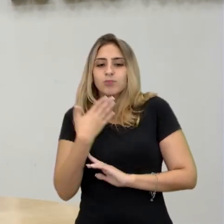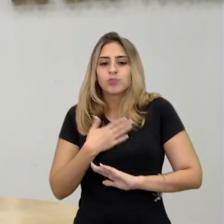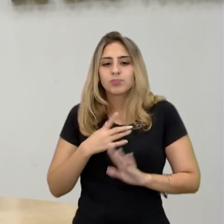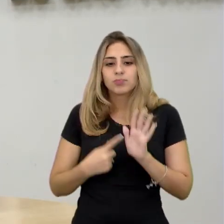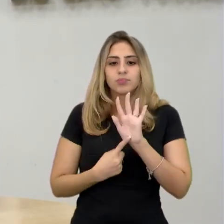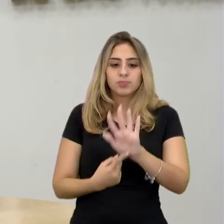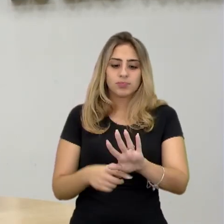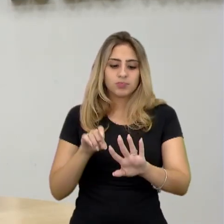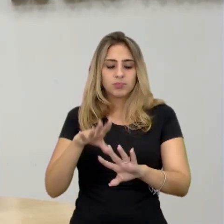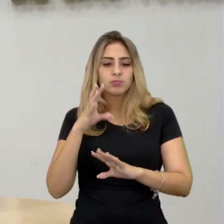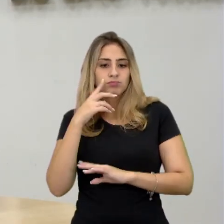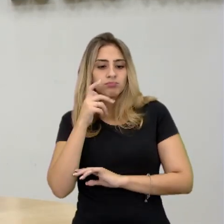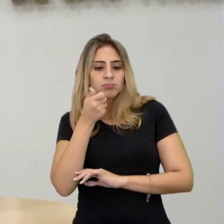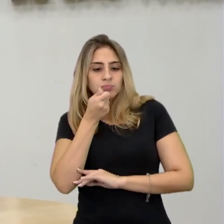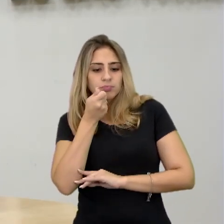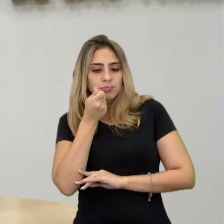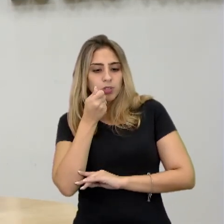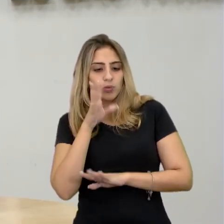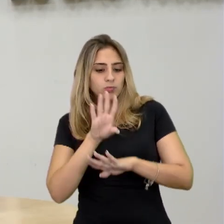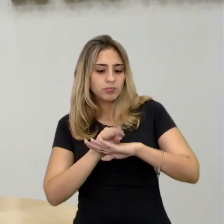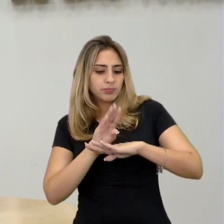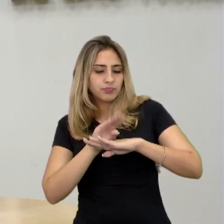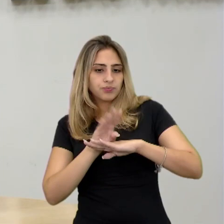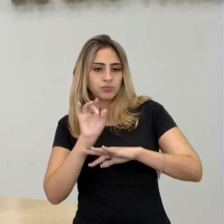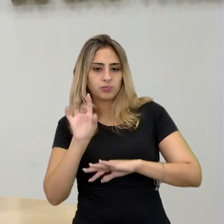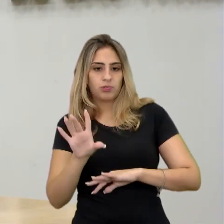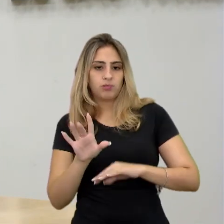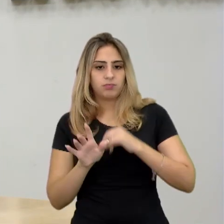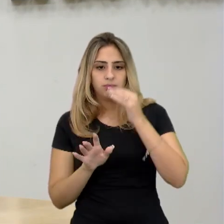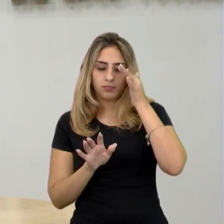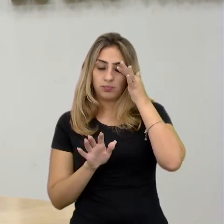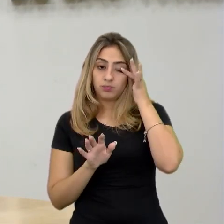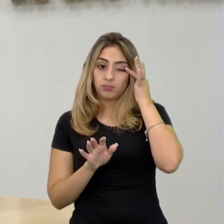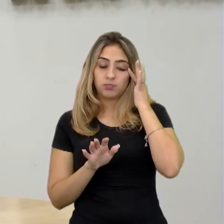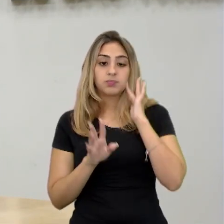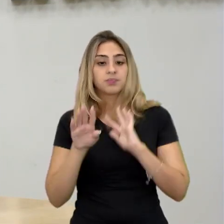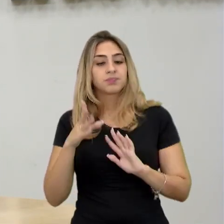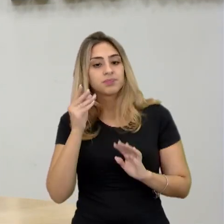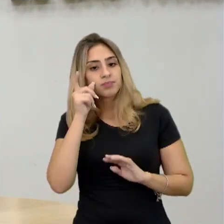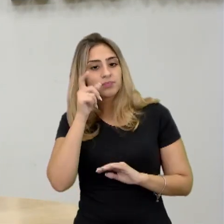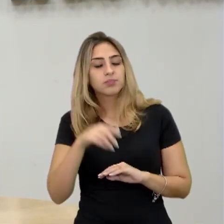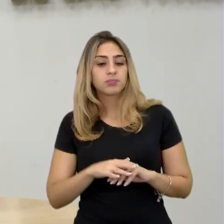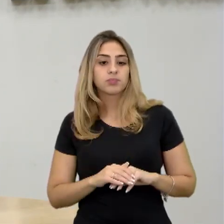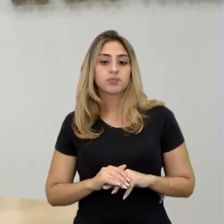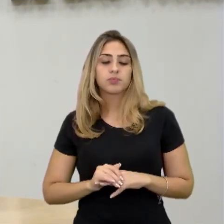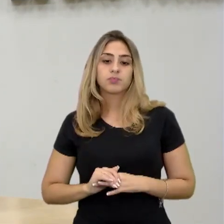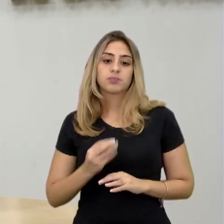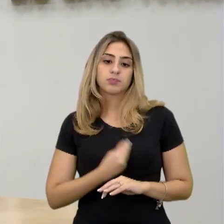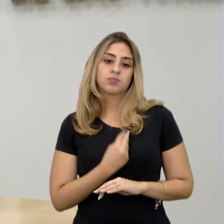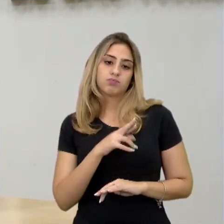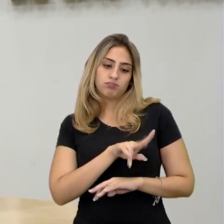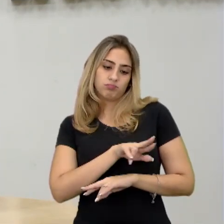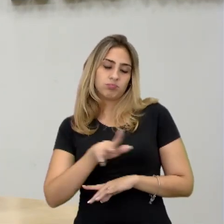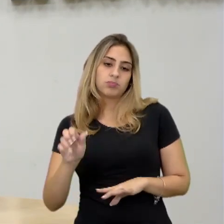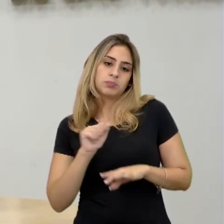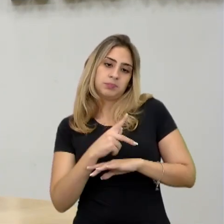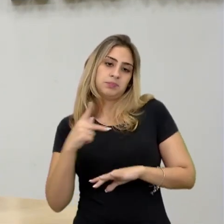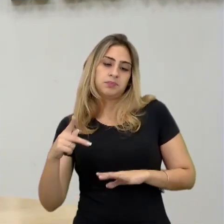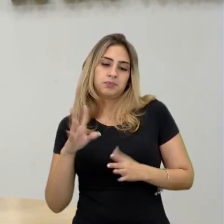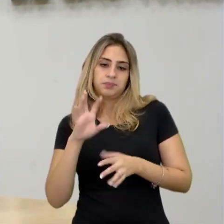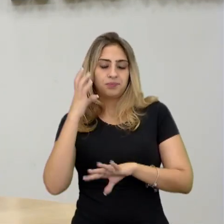apresentar, você só grava seu áudio, depois legal, faz uma edição. Né? É bem interessante. E existem vários aplicativos de